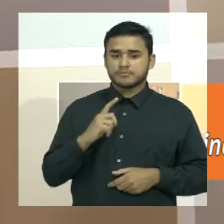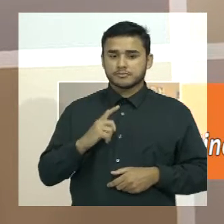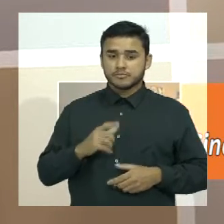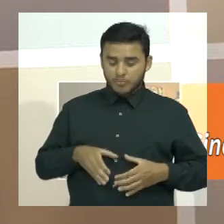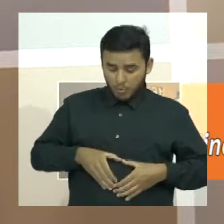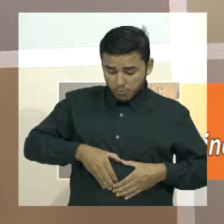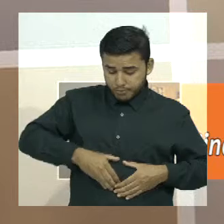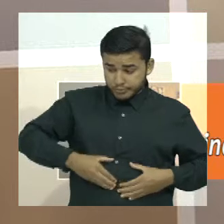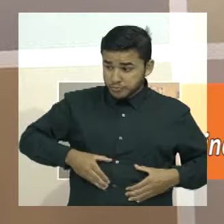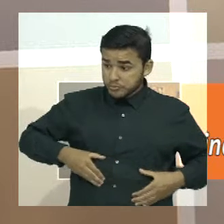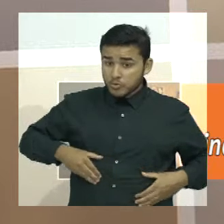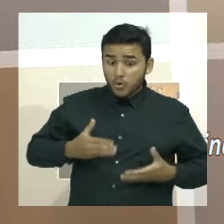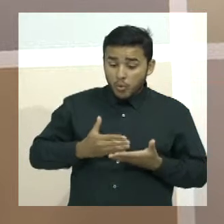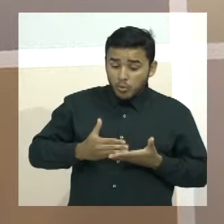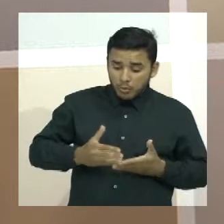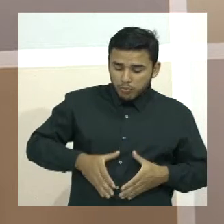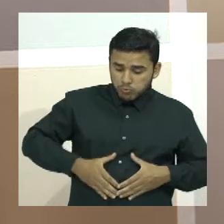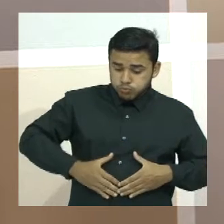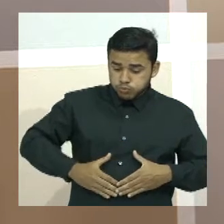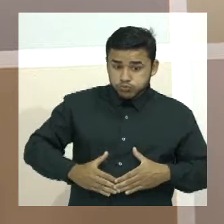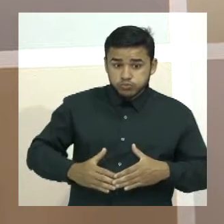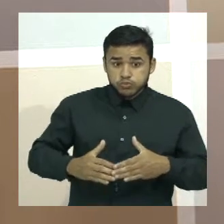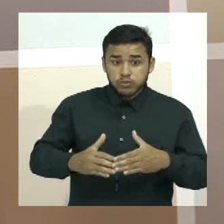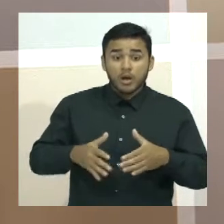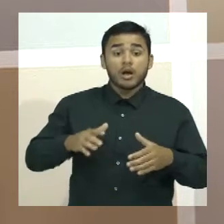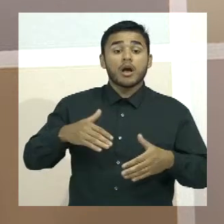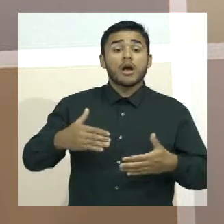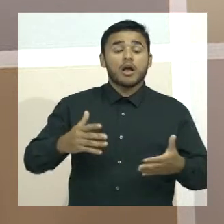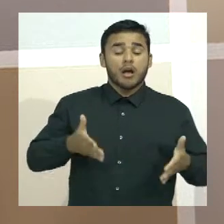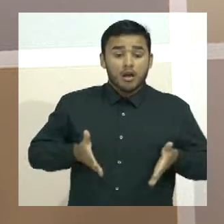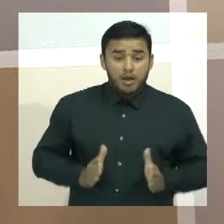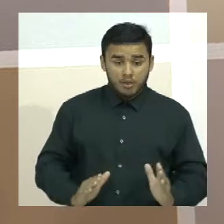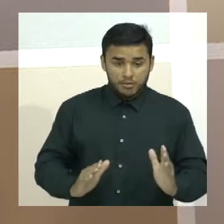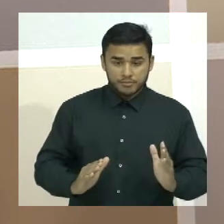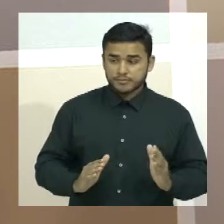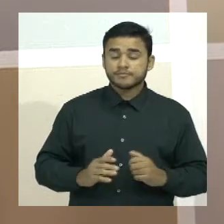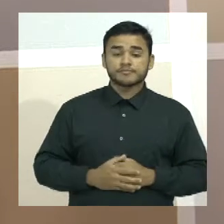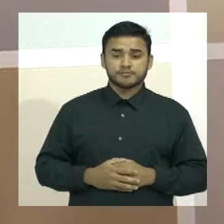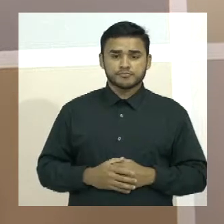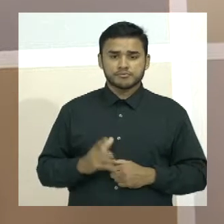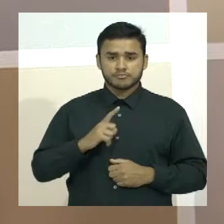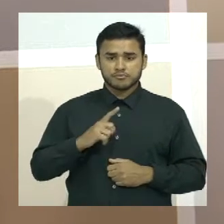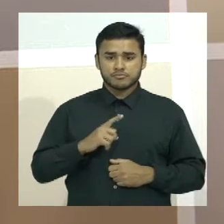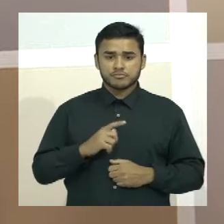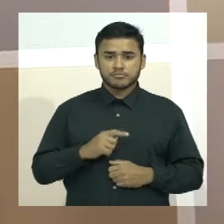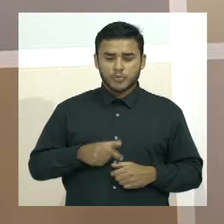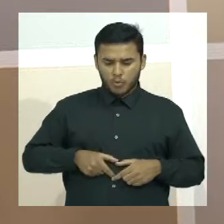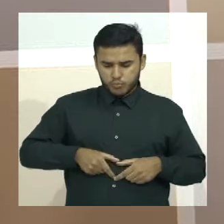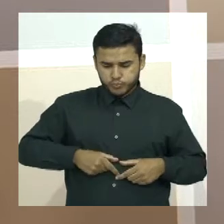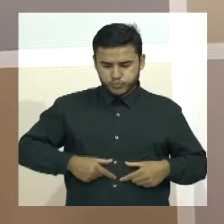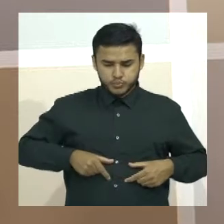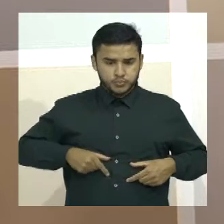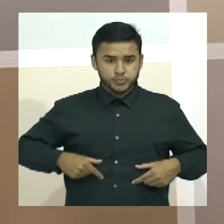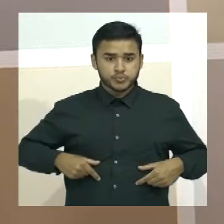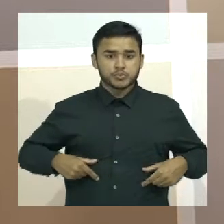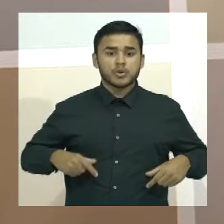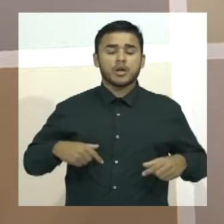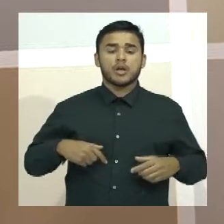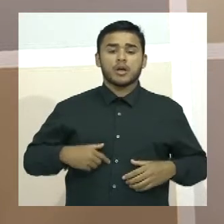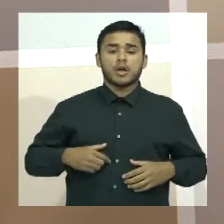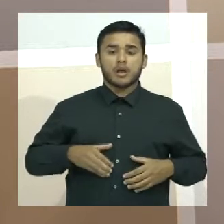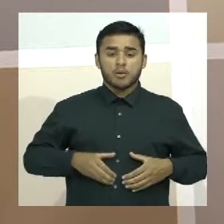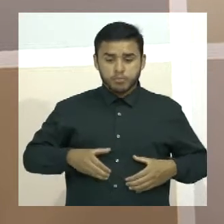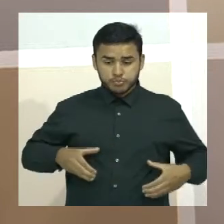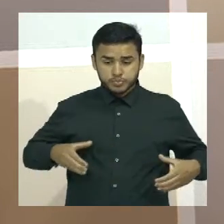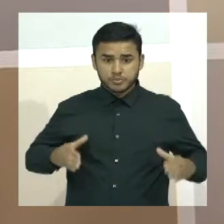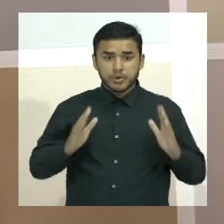o parto do bebê. Então, para a ciência, ele corresponde à fase de zigoto, à fase de embrião e à fase